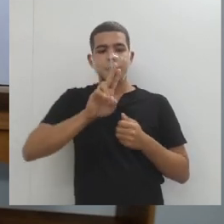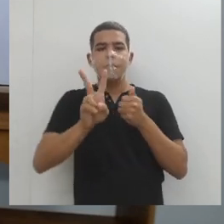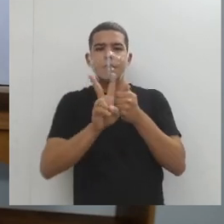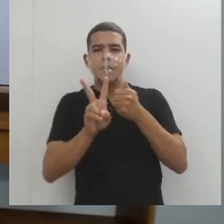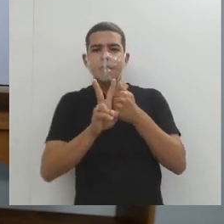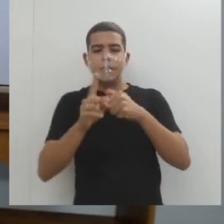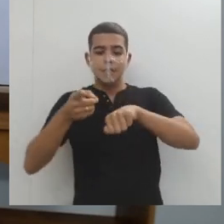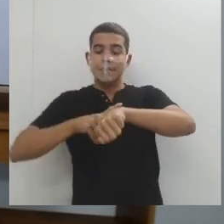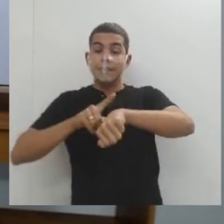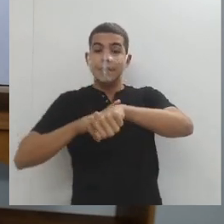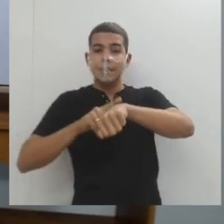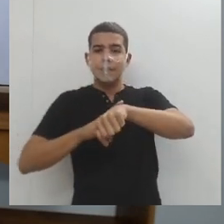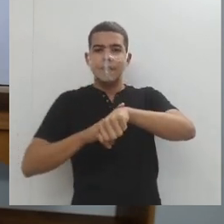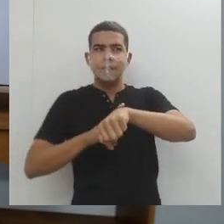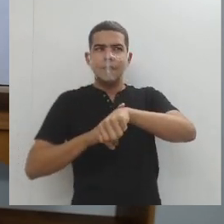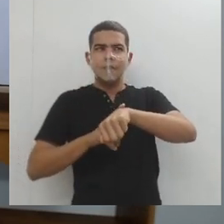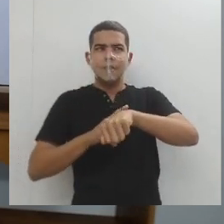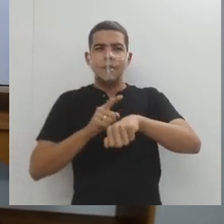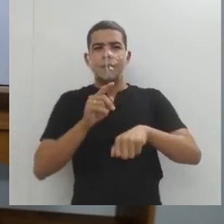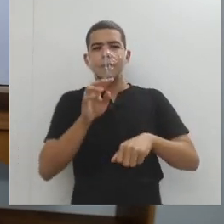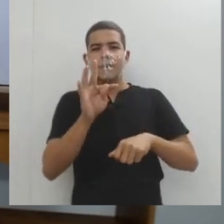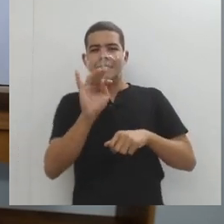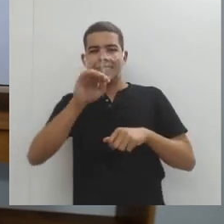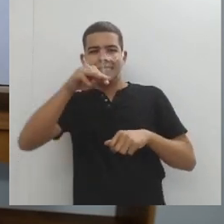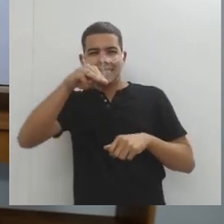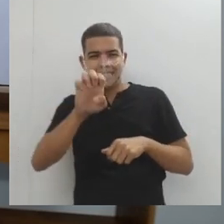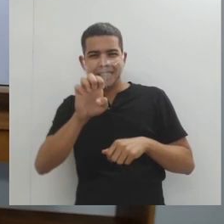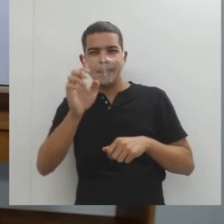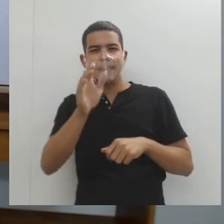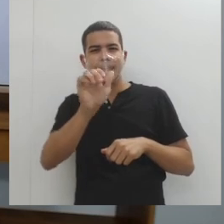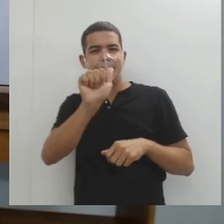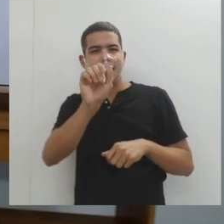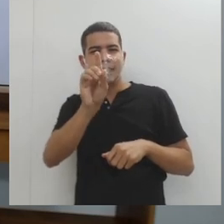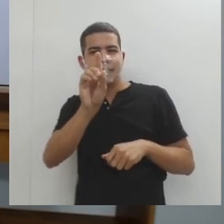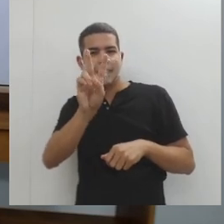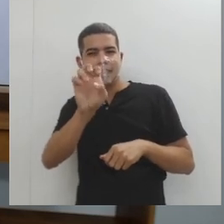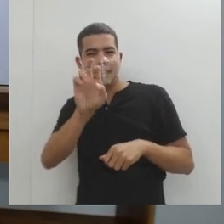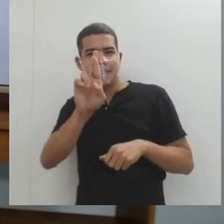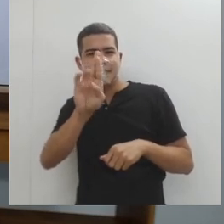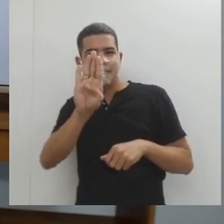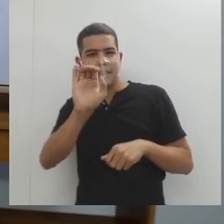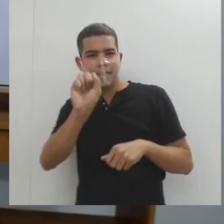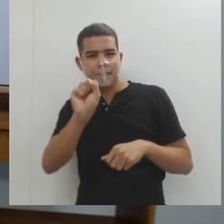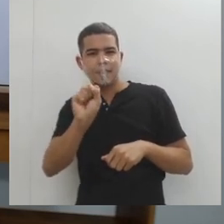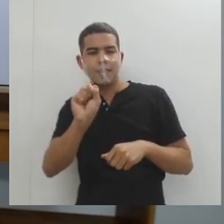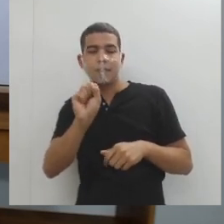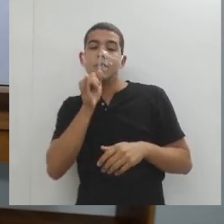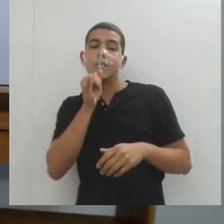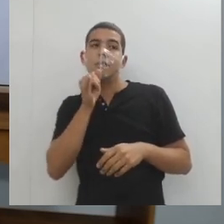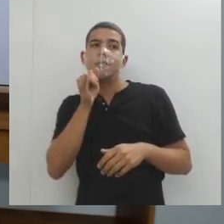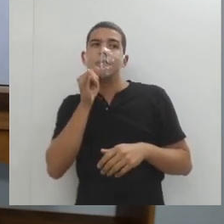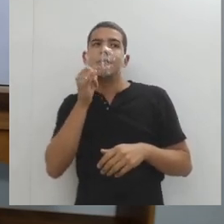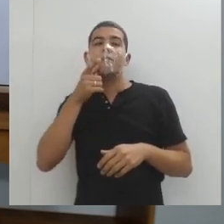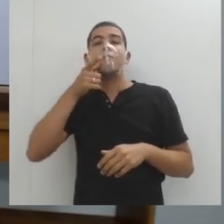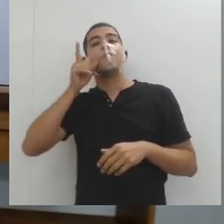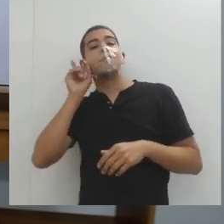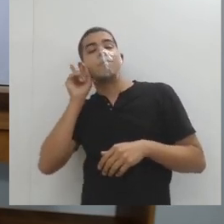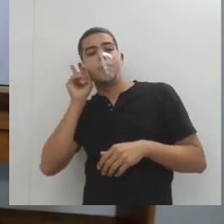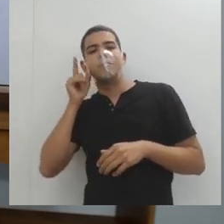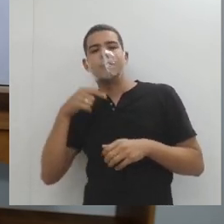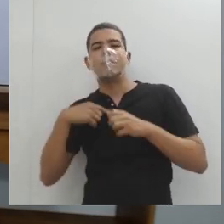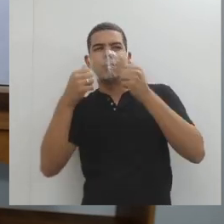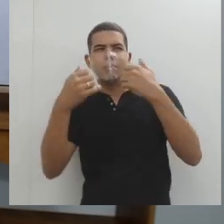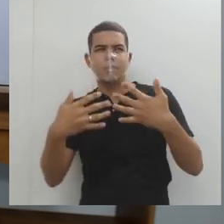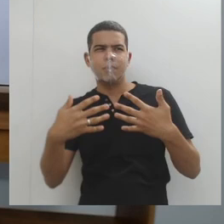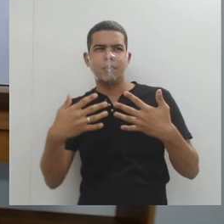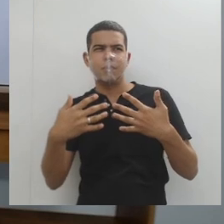de tempo. Time adverbs, beleza? Eu posso dizer, I worked yesterday, eu trabalhei ontem, tá? Agora esse yesterday ele não vai